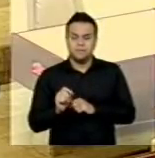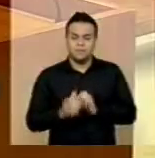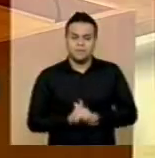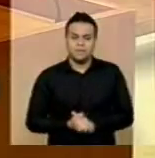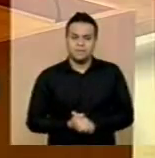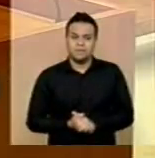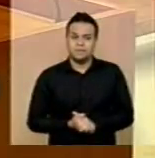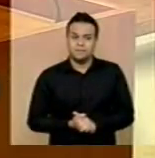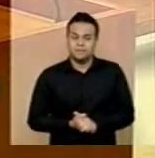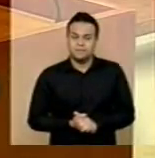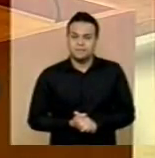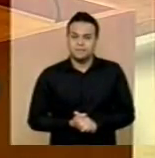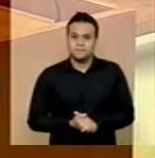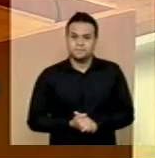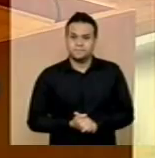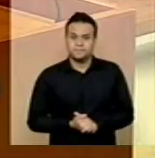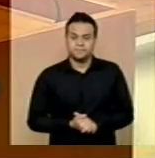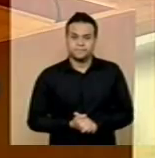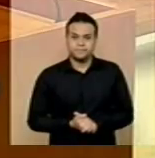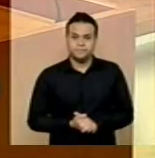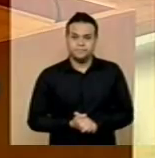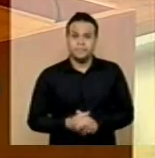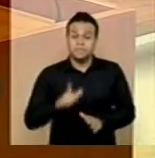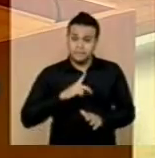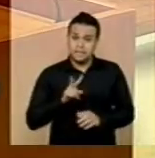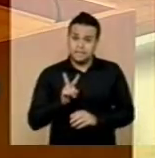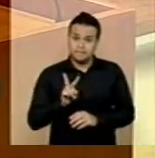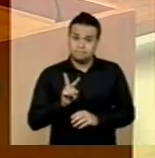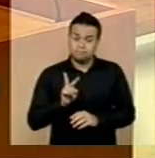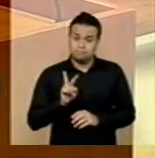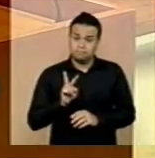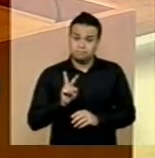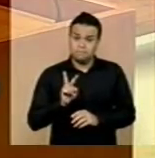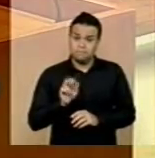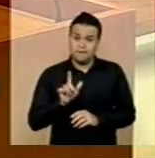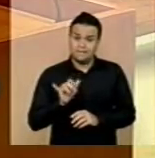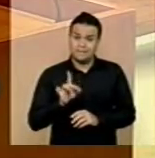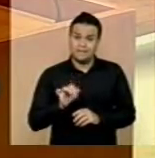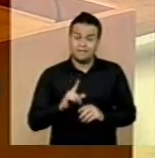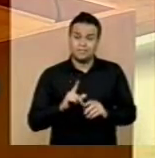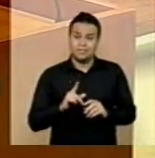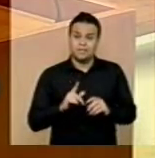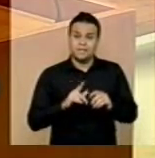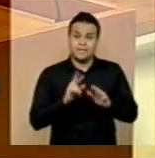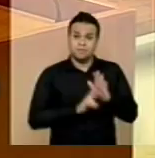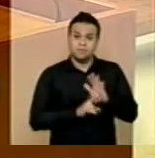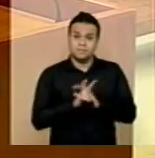O segundo tópico se refere à validade da Resolução 5521 da LMT.